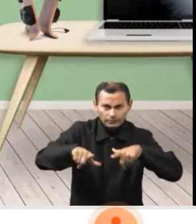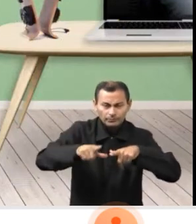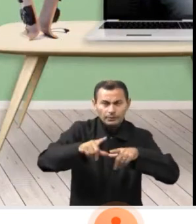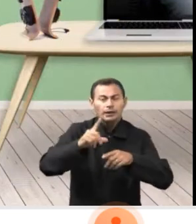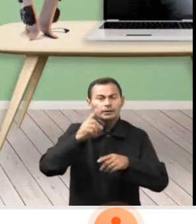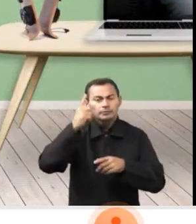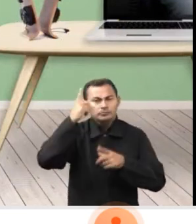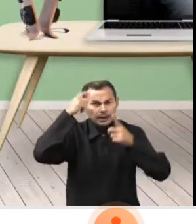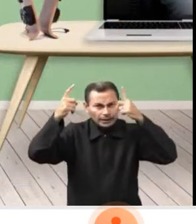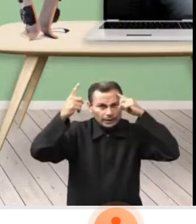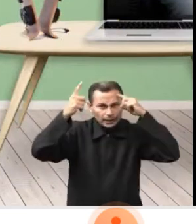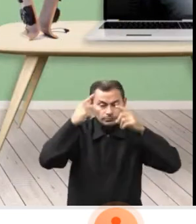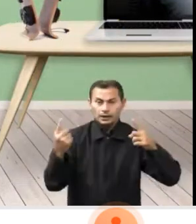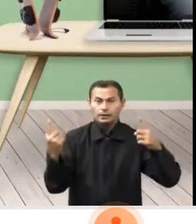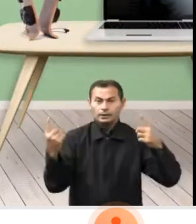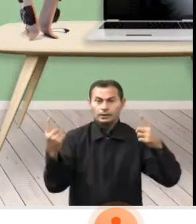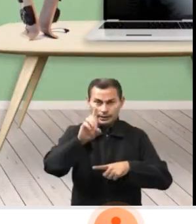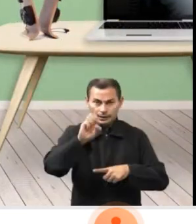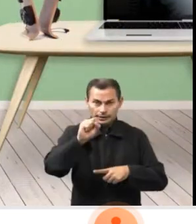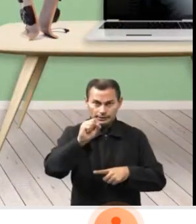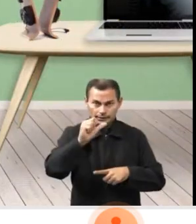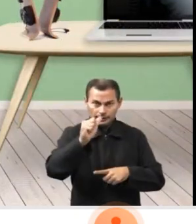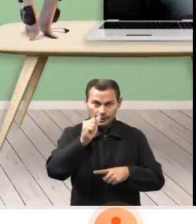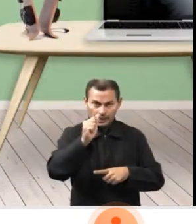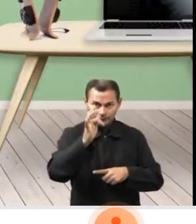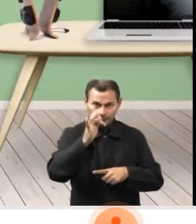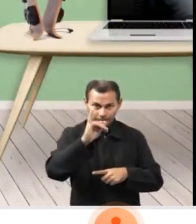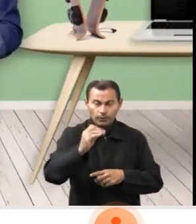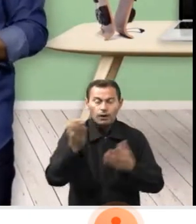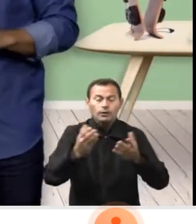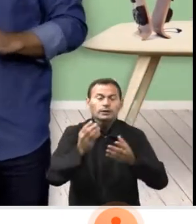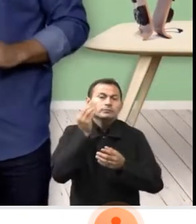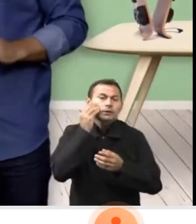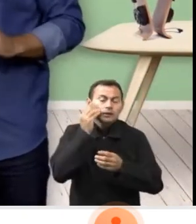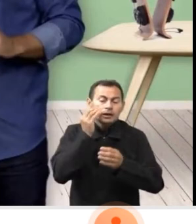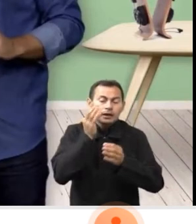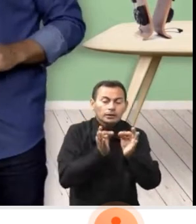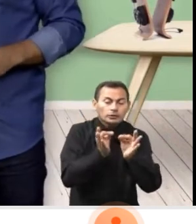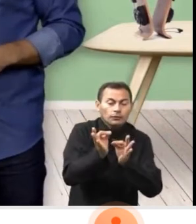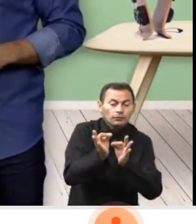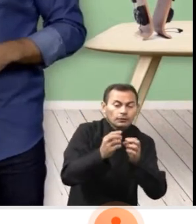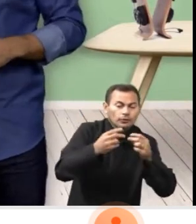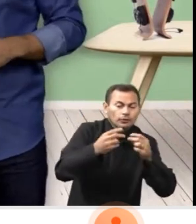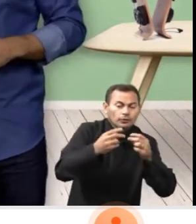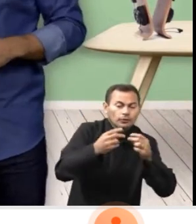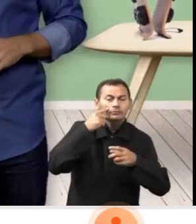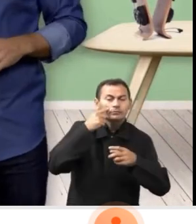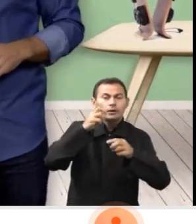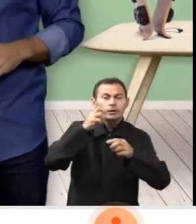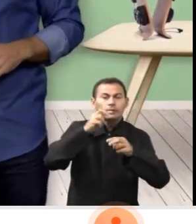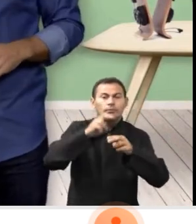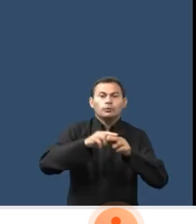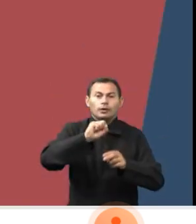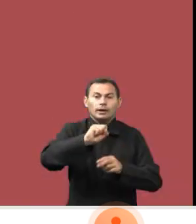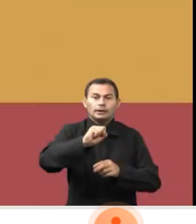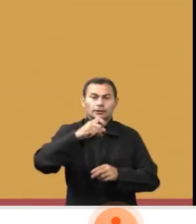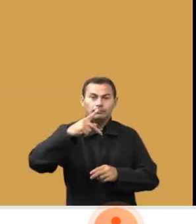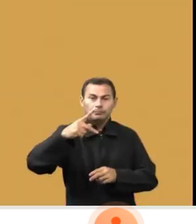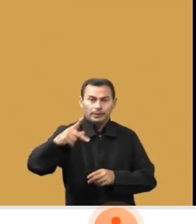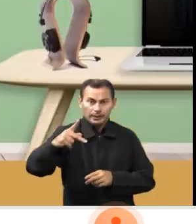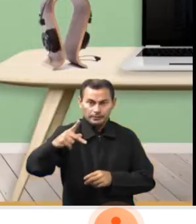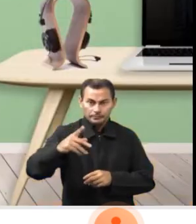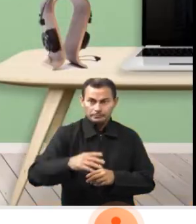dos desafios da sua área, agora você vai procurar soluções para situações problema.